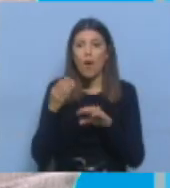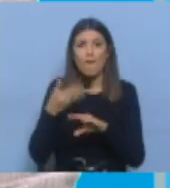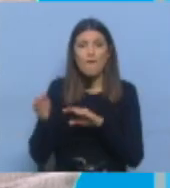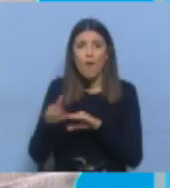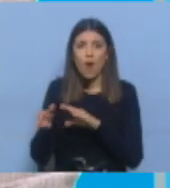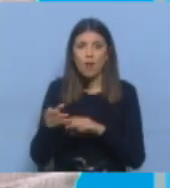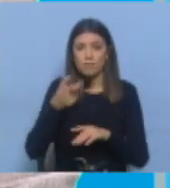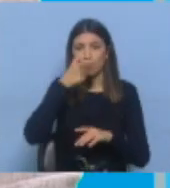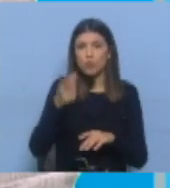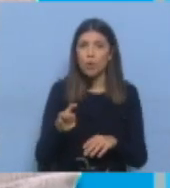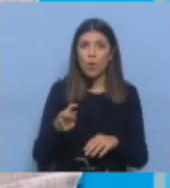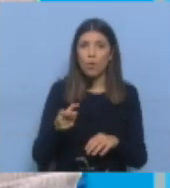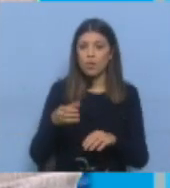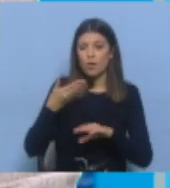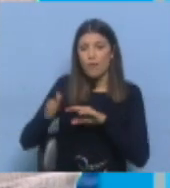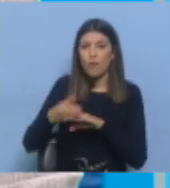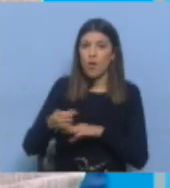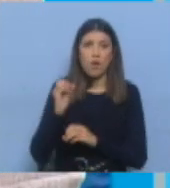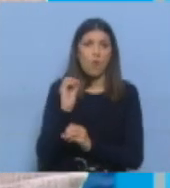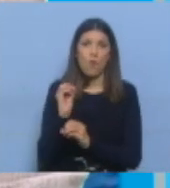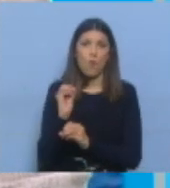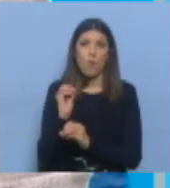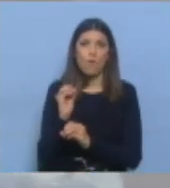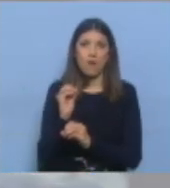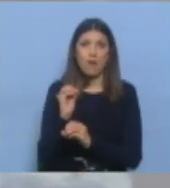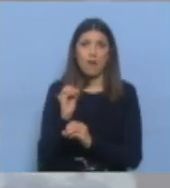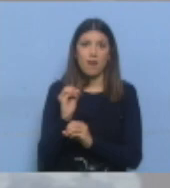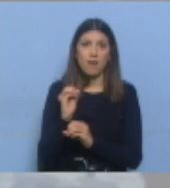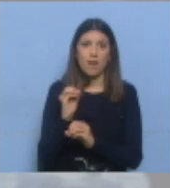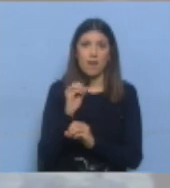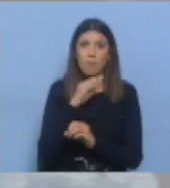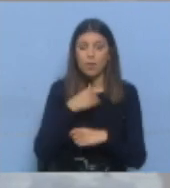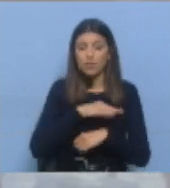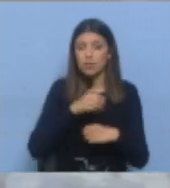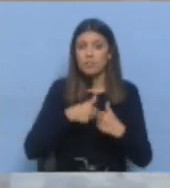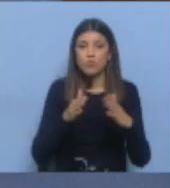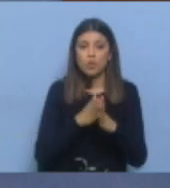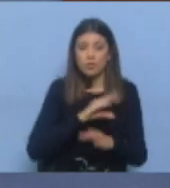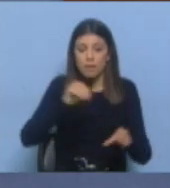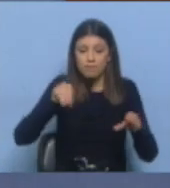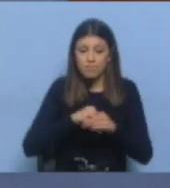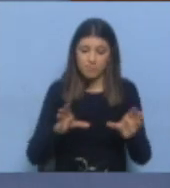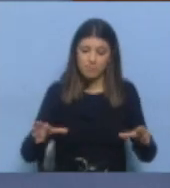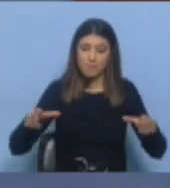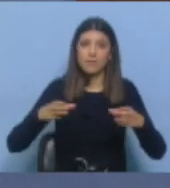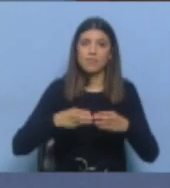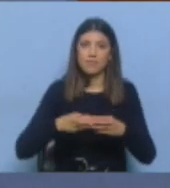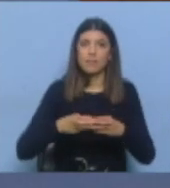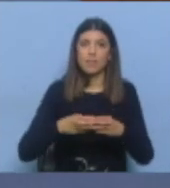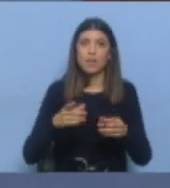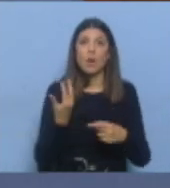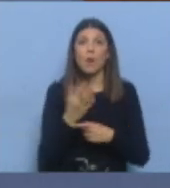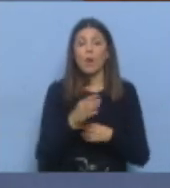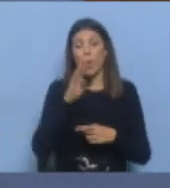estão verdadeiramente próximos deste... Verdadeiramente todos contam. Não é por acaso que o Papa também, nas suas prioridades de viagens, vai sempre a essas